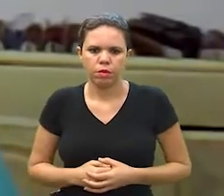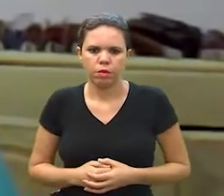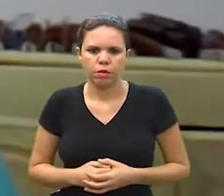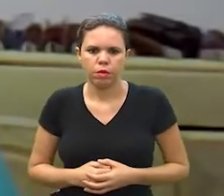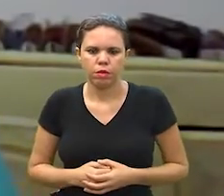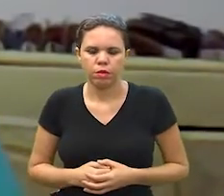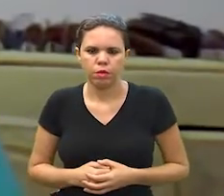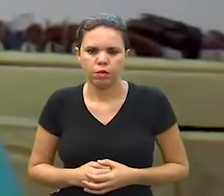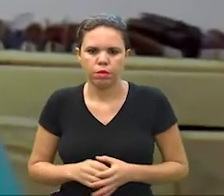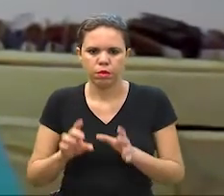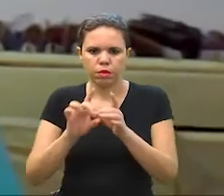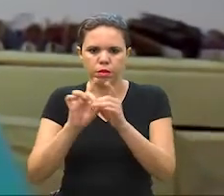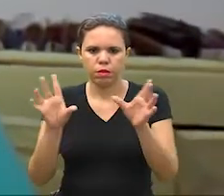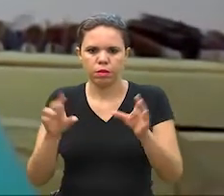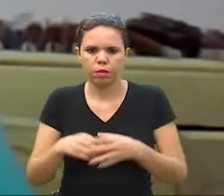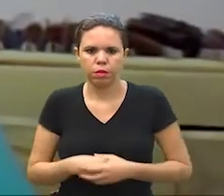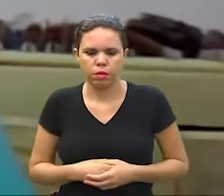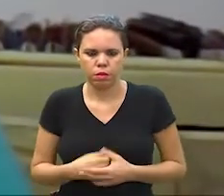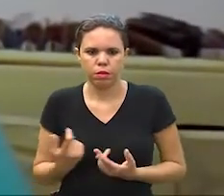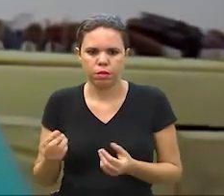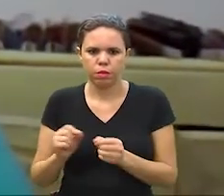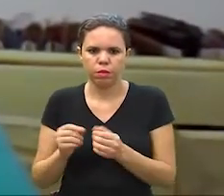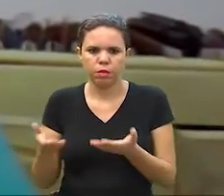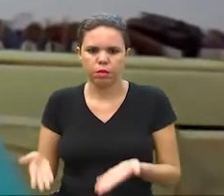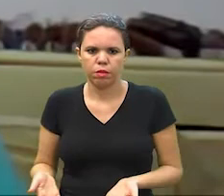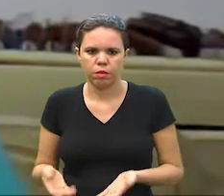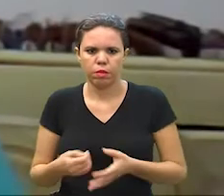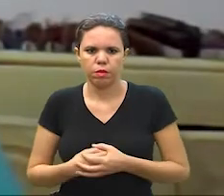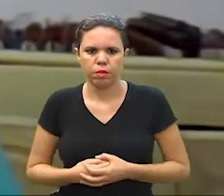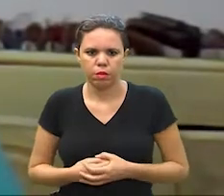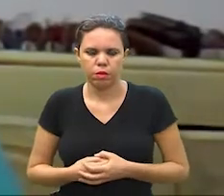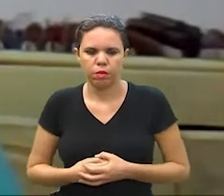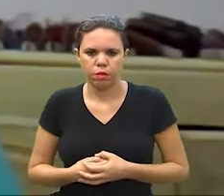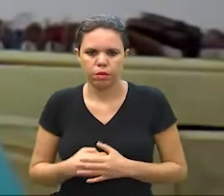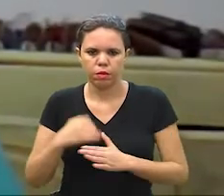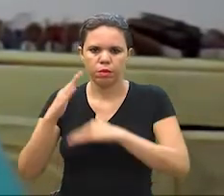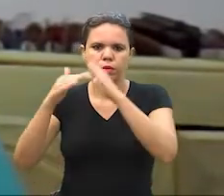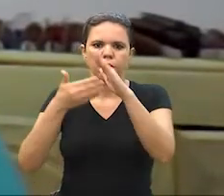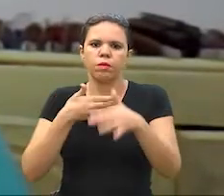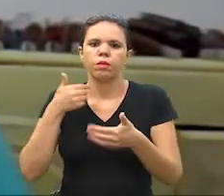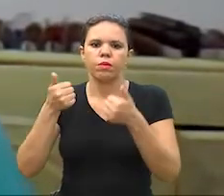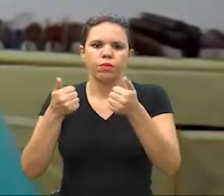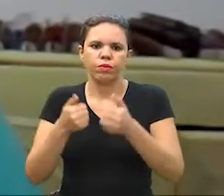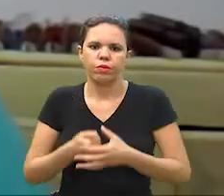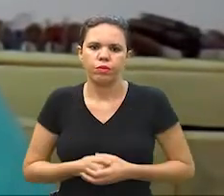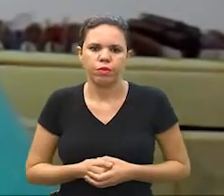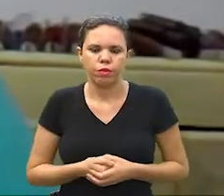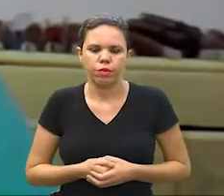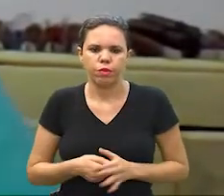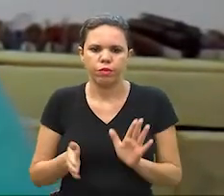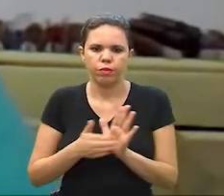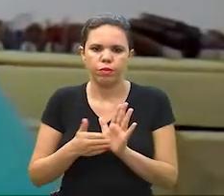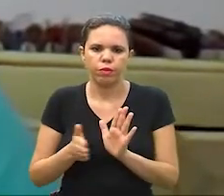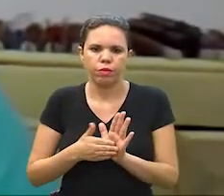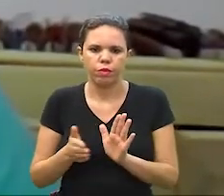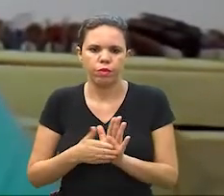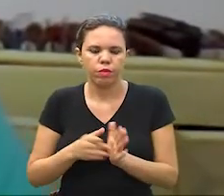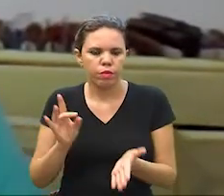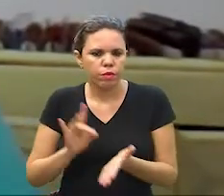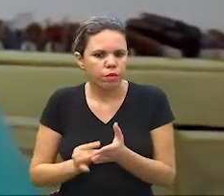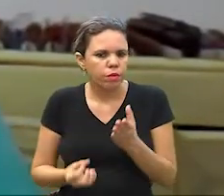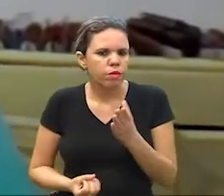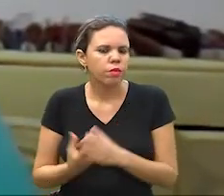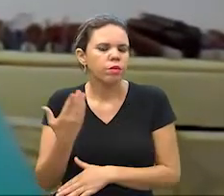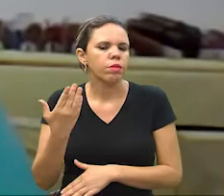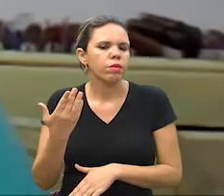e assim, democrático, como estamos fazendo aqui, que a gente vai avançando em propostas e consolidando